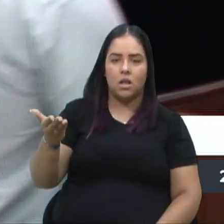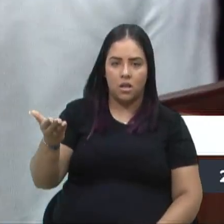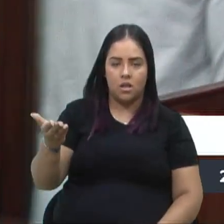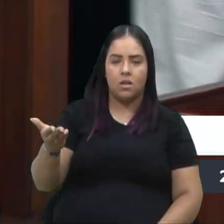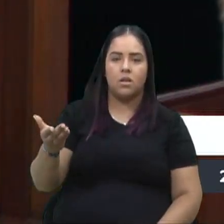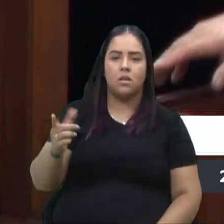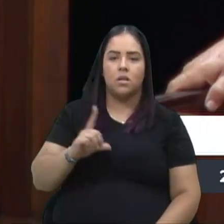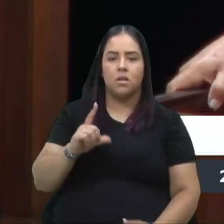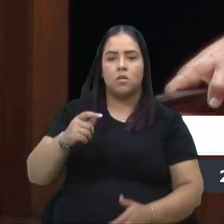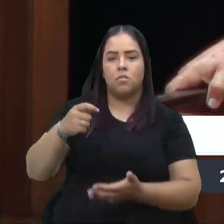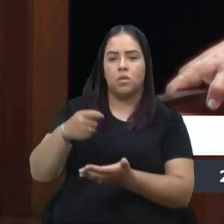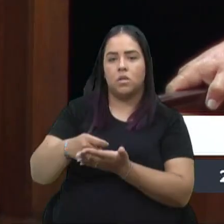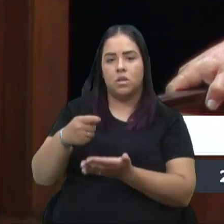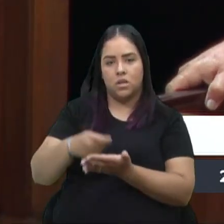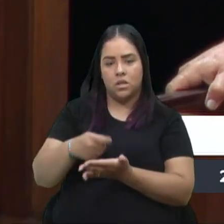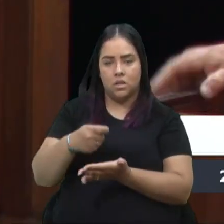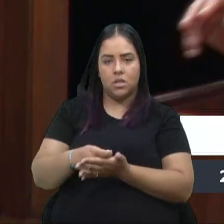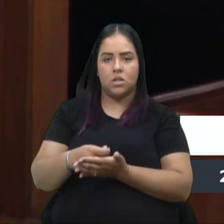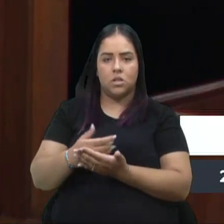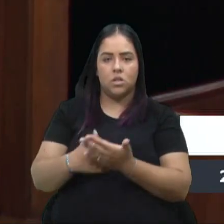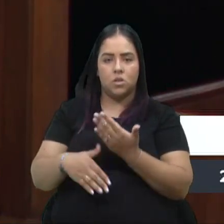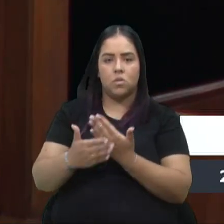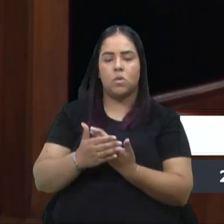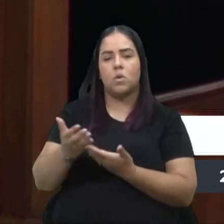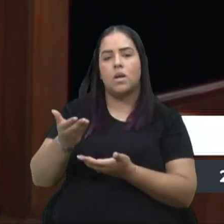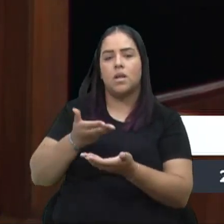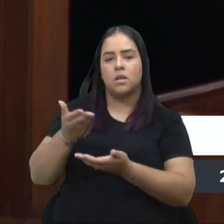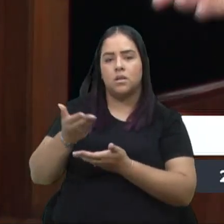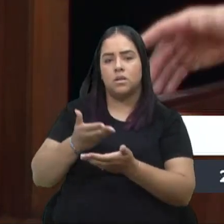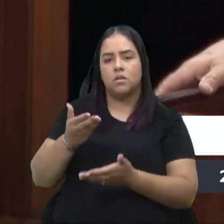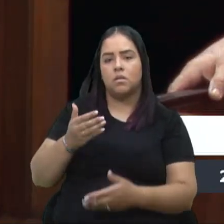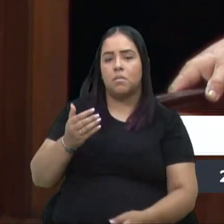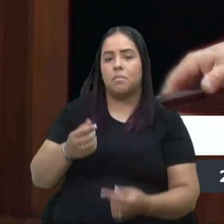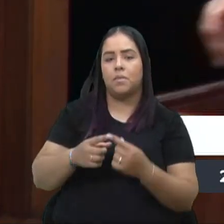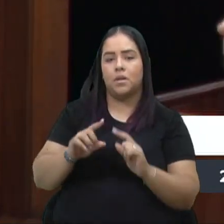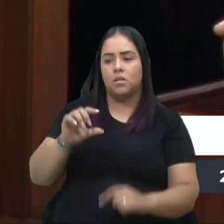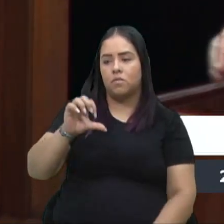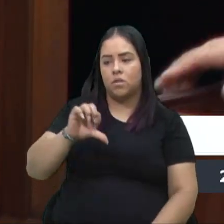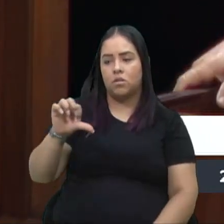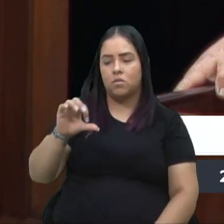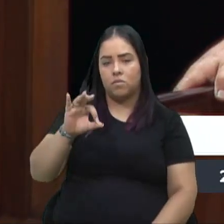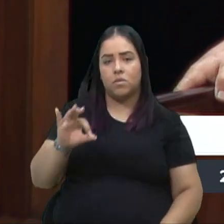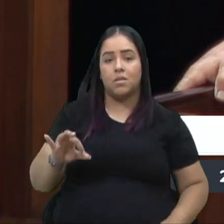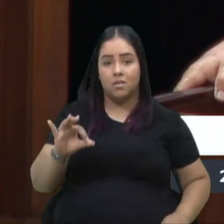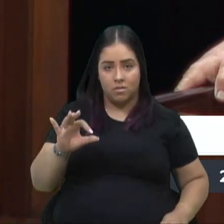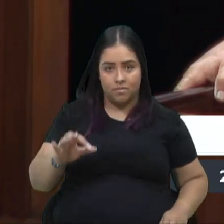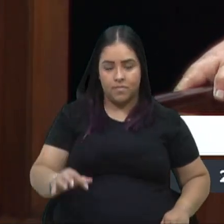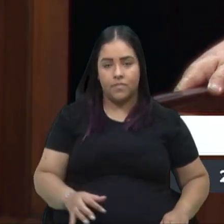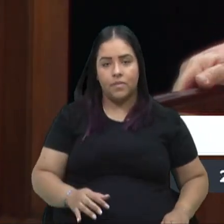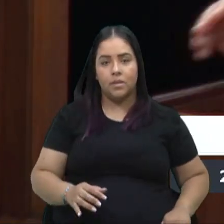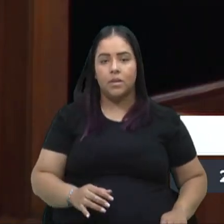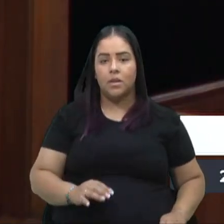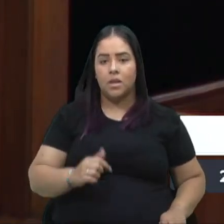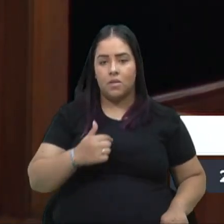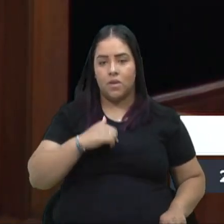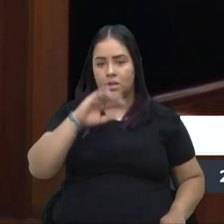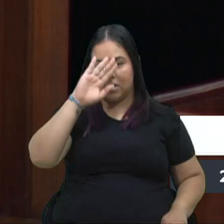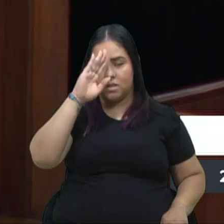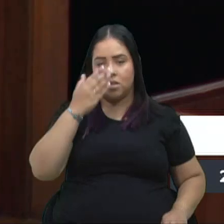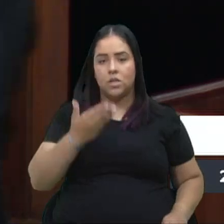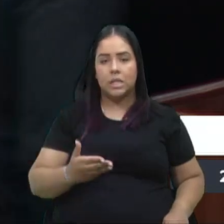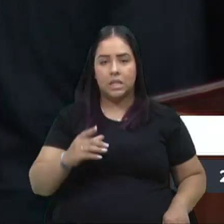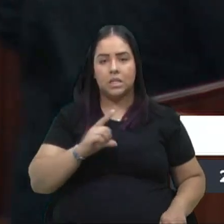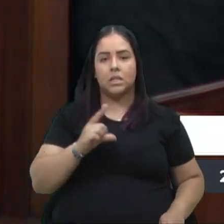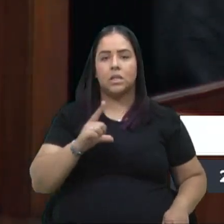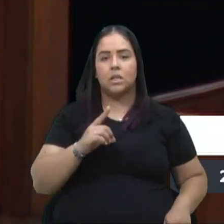tem obrigatoriedade de todo mundo ser atendido mais 99% tem condições eu acredito que tem a ver muito